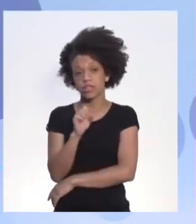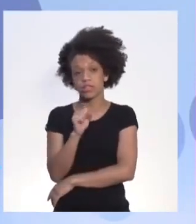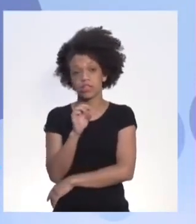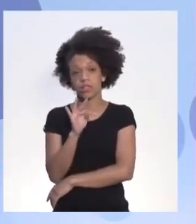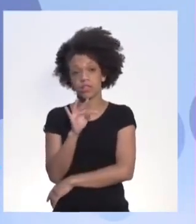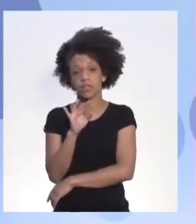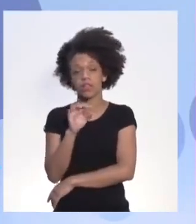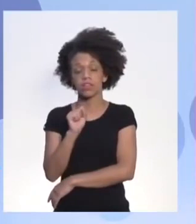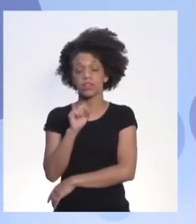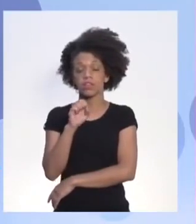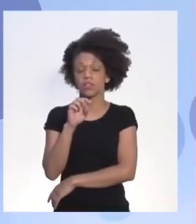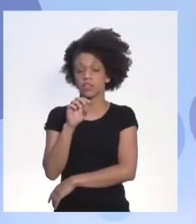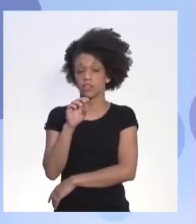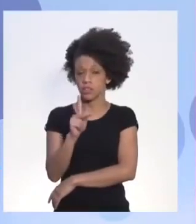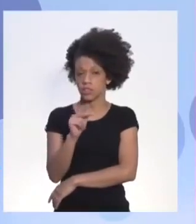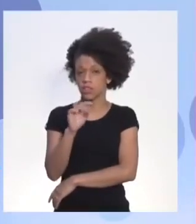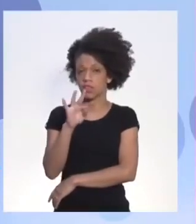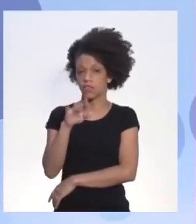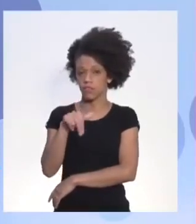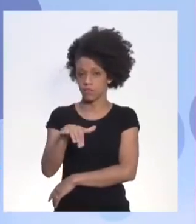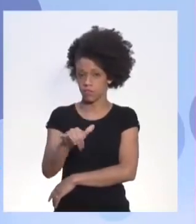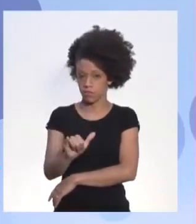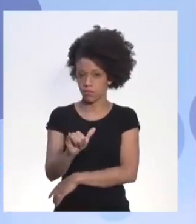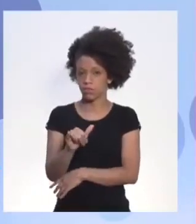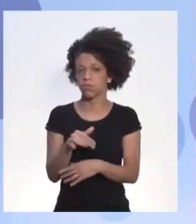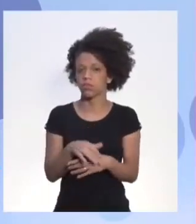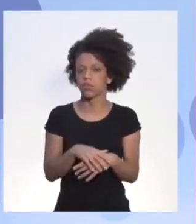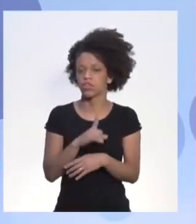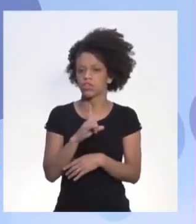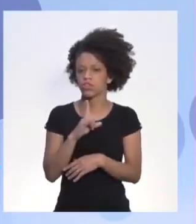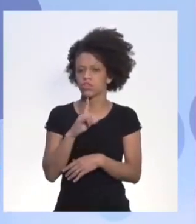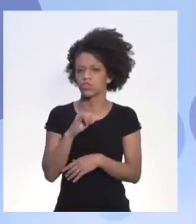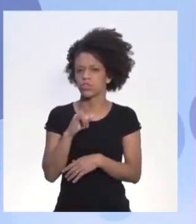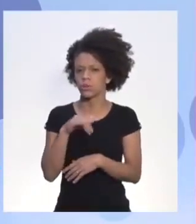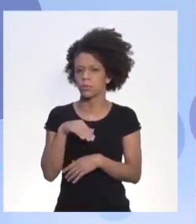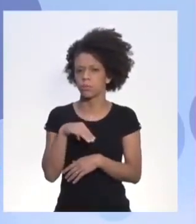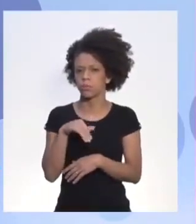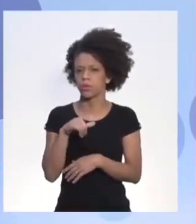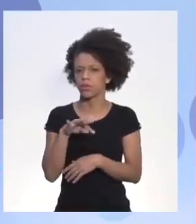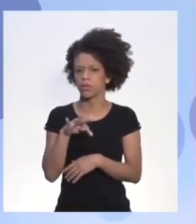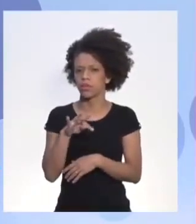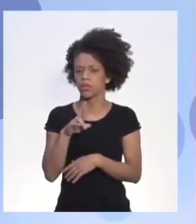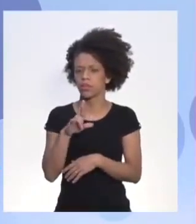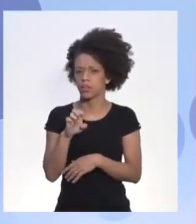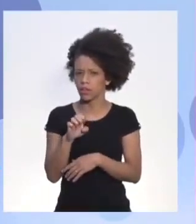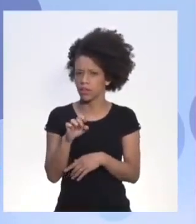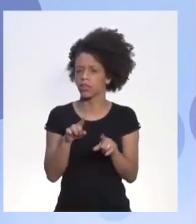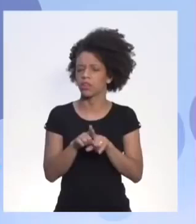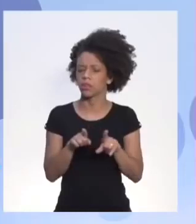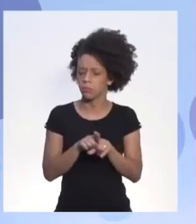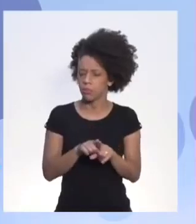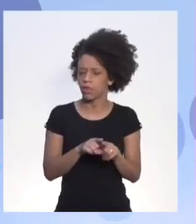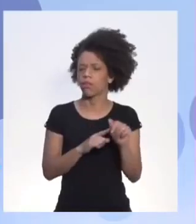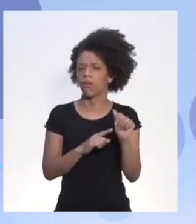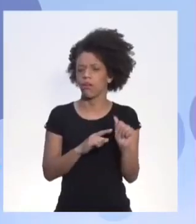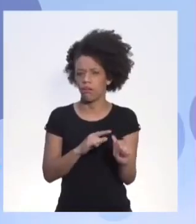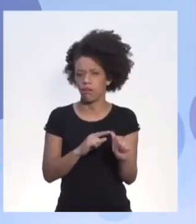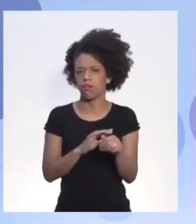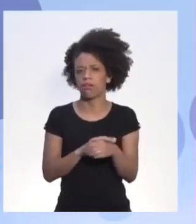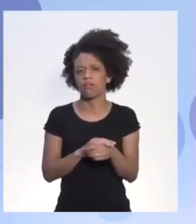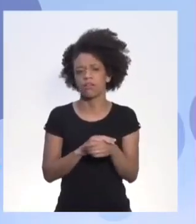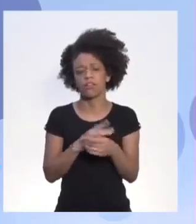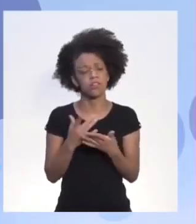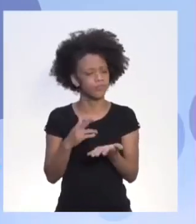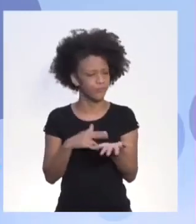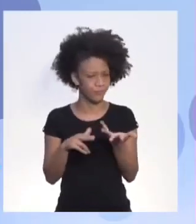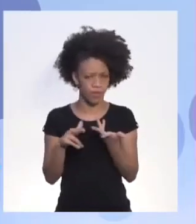IC também, Dimitri, bonito nome, tá? Também, Luiz Henrique, Lucas Abreu, e por